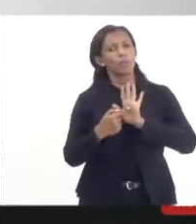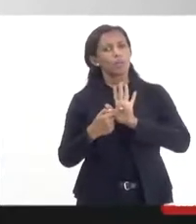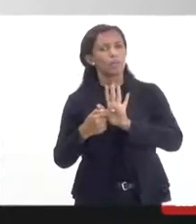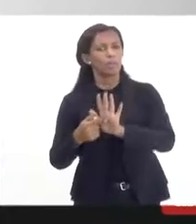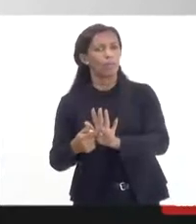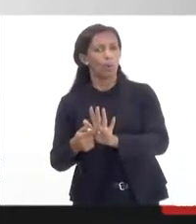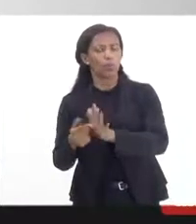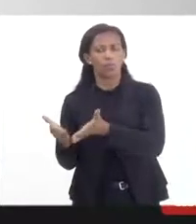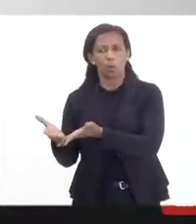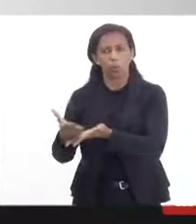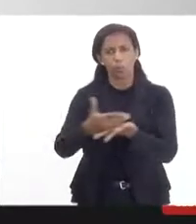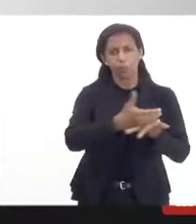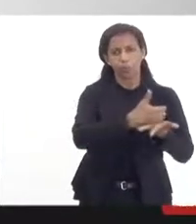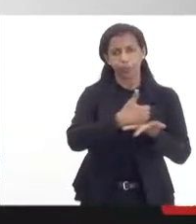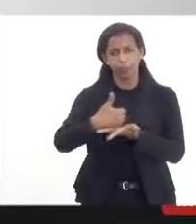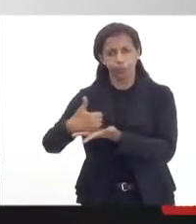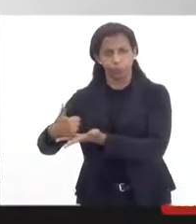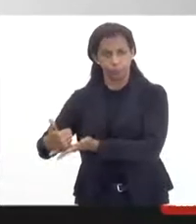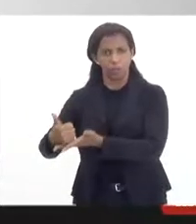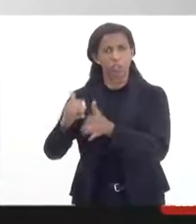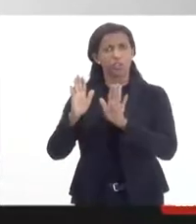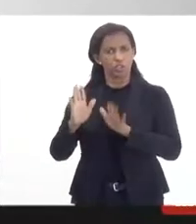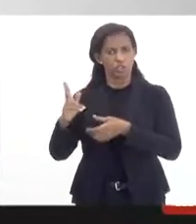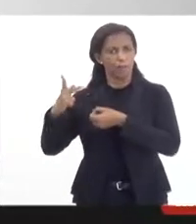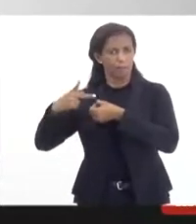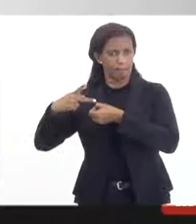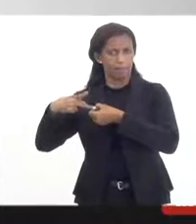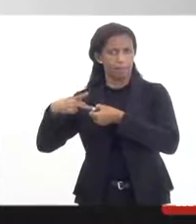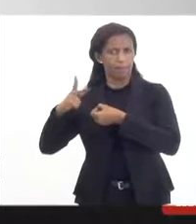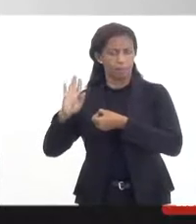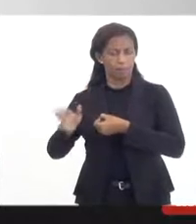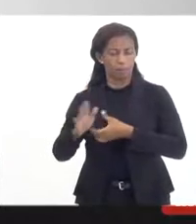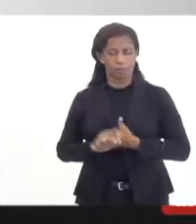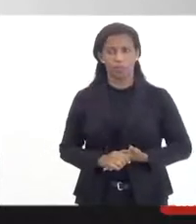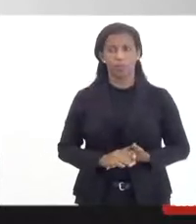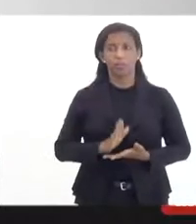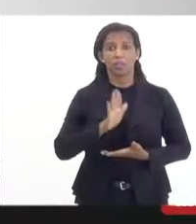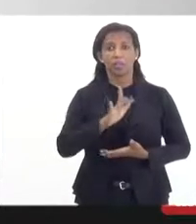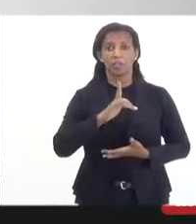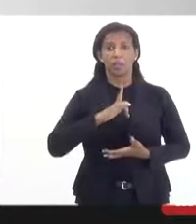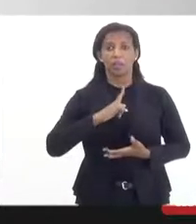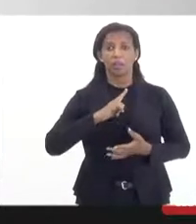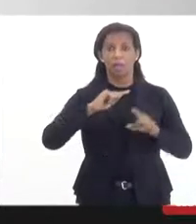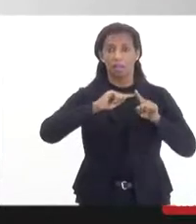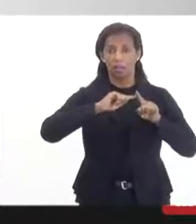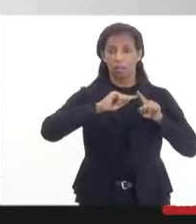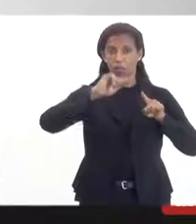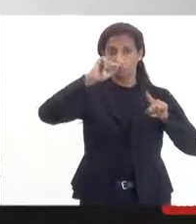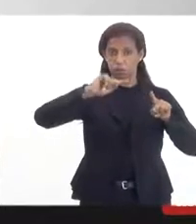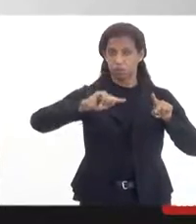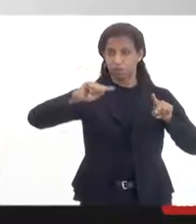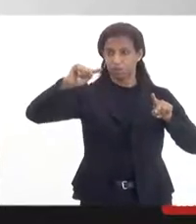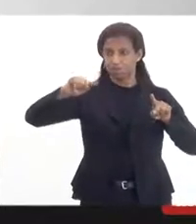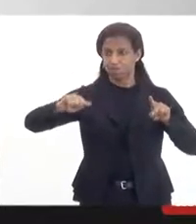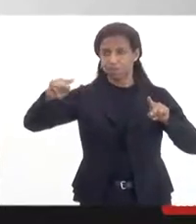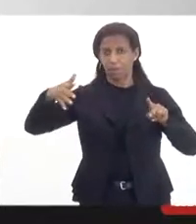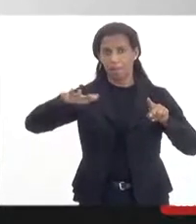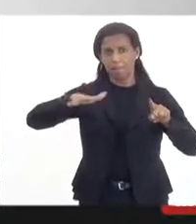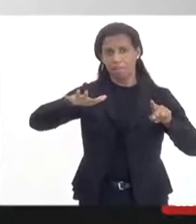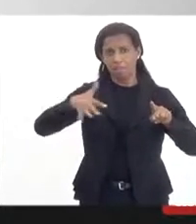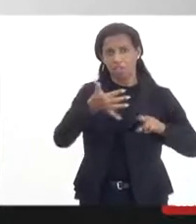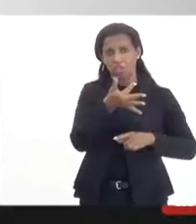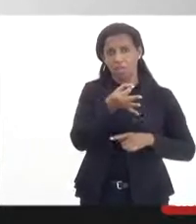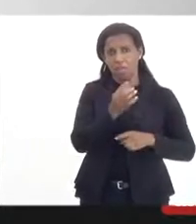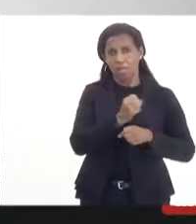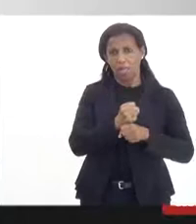dos recolhimentos realizados pela Petrobras. Notem que a gente tem aqui, né, recolhimentos em média nos últimos